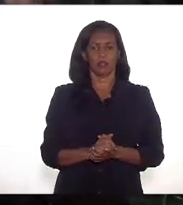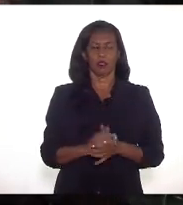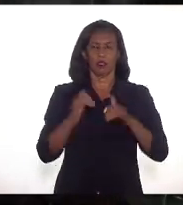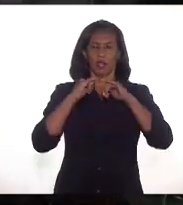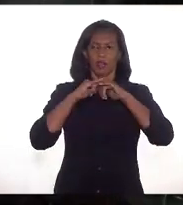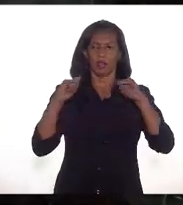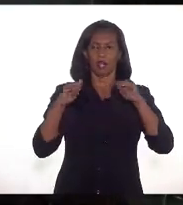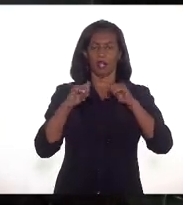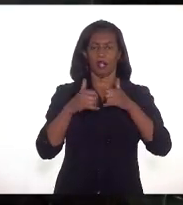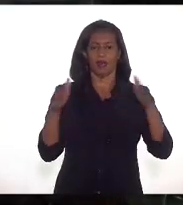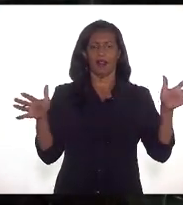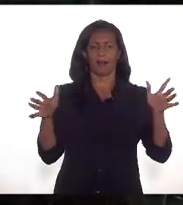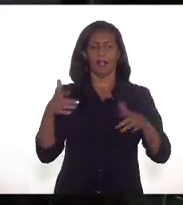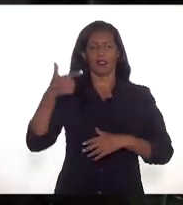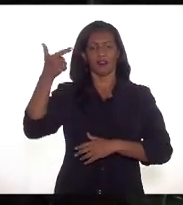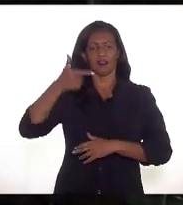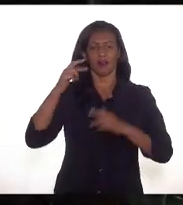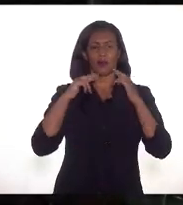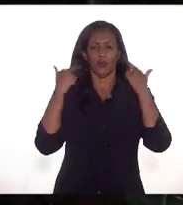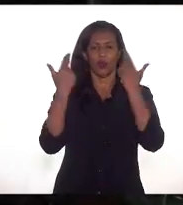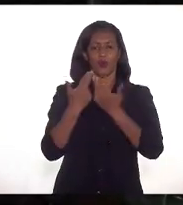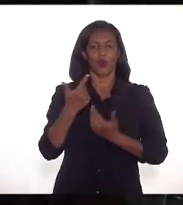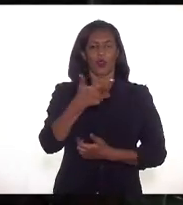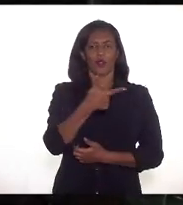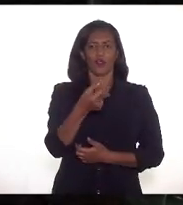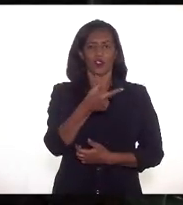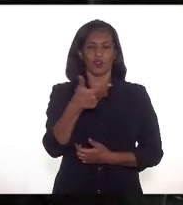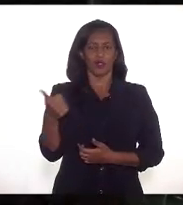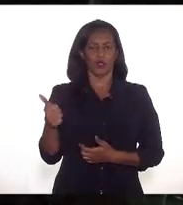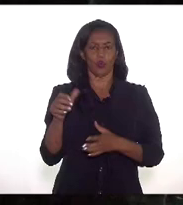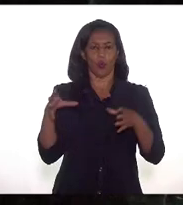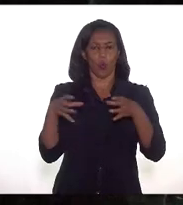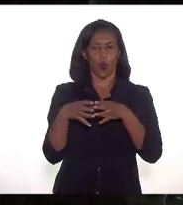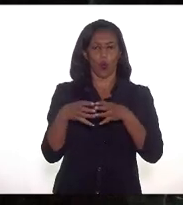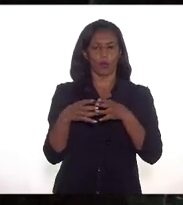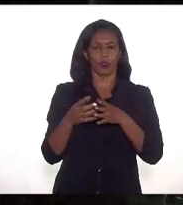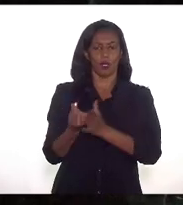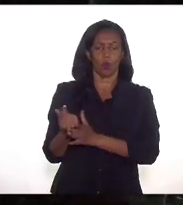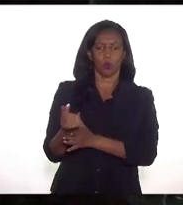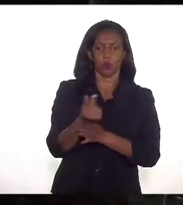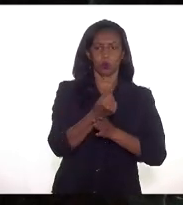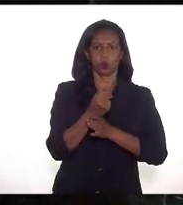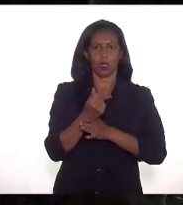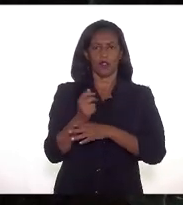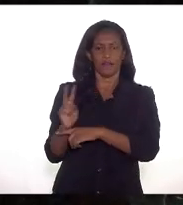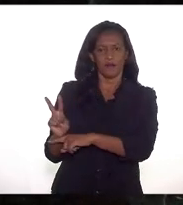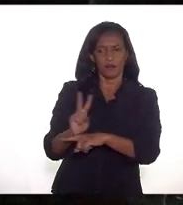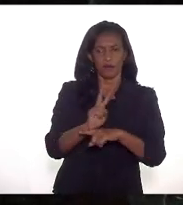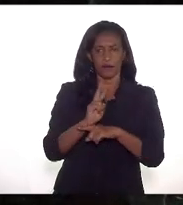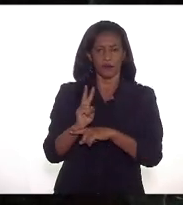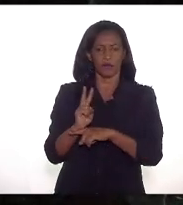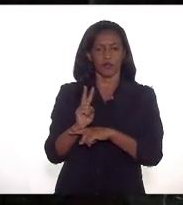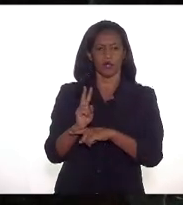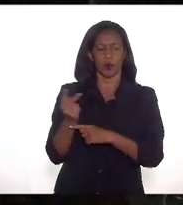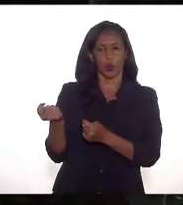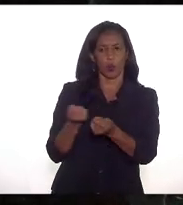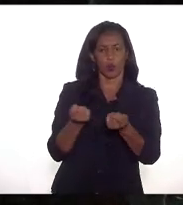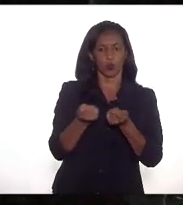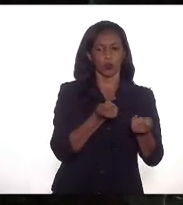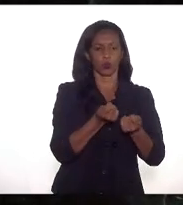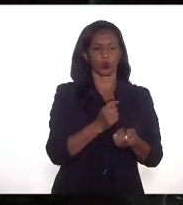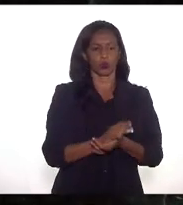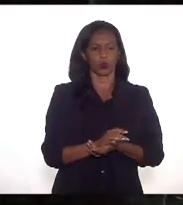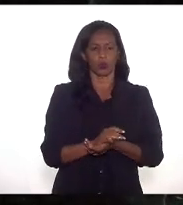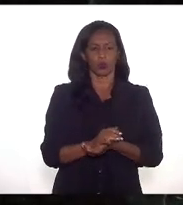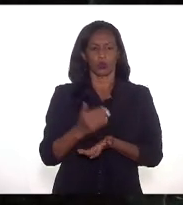Declaro aberta a segunda audiência pública de 2021 da Comissão de Orçamento, Fiscalização Financeira e Controle